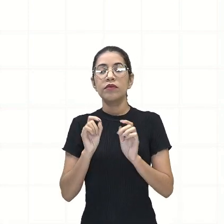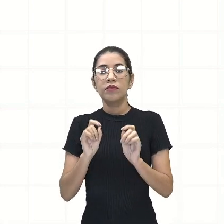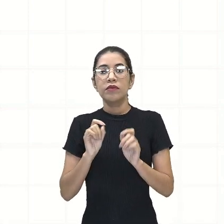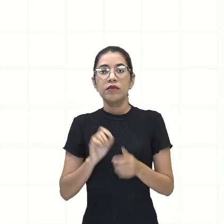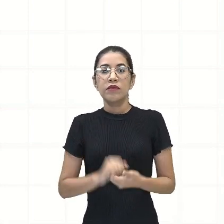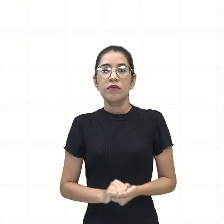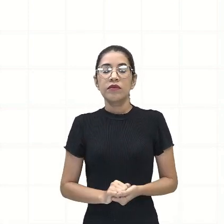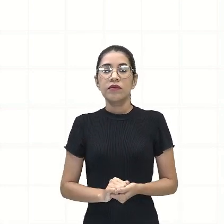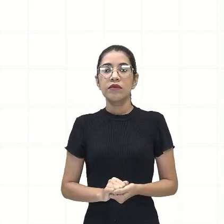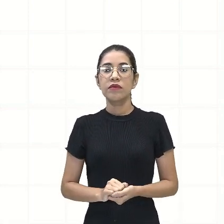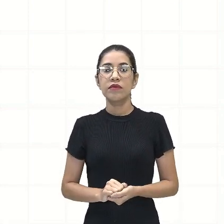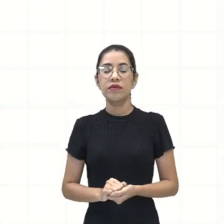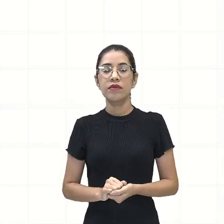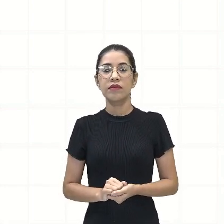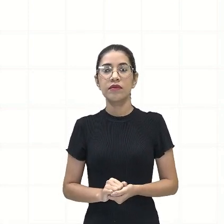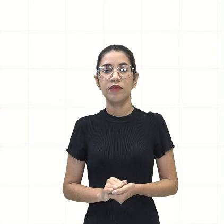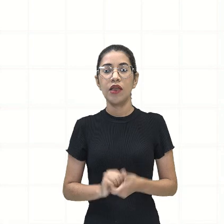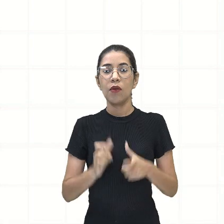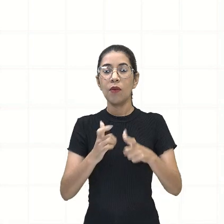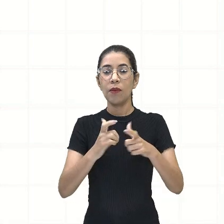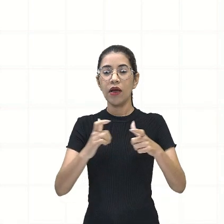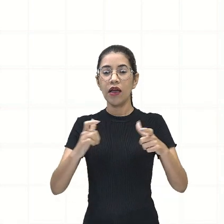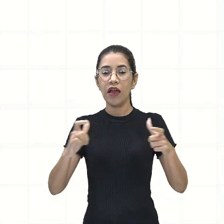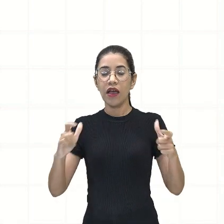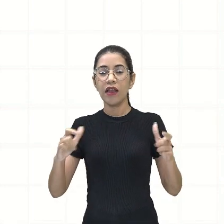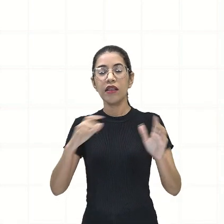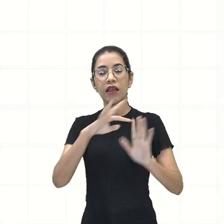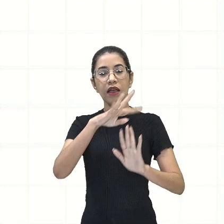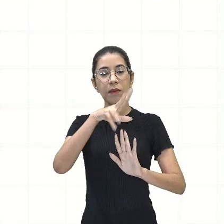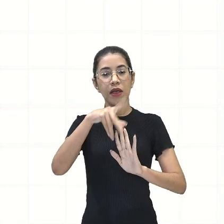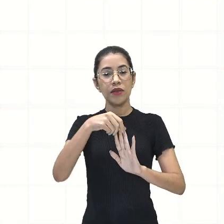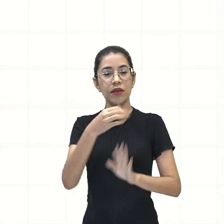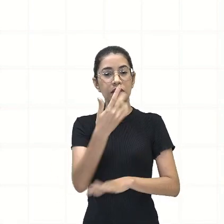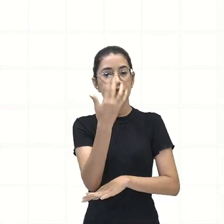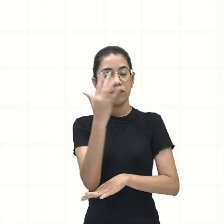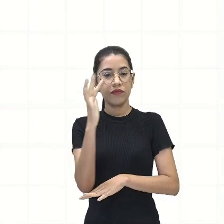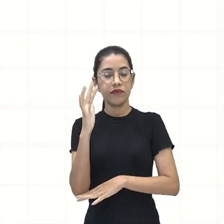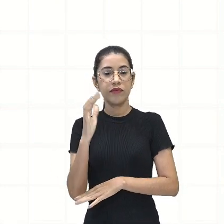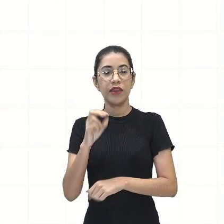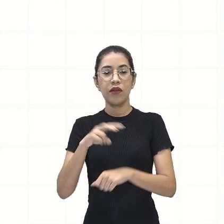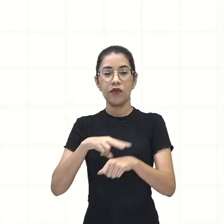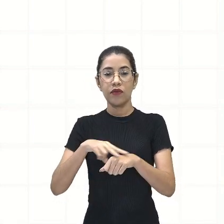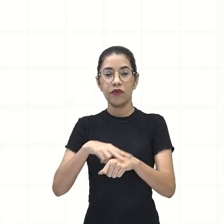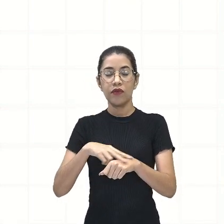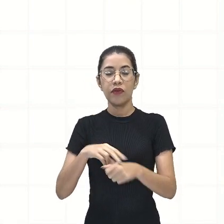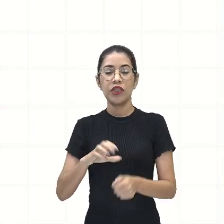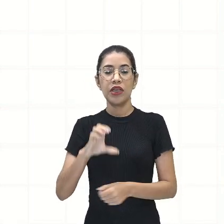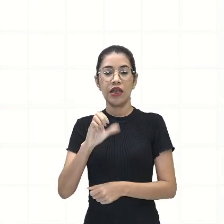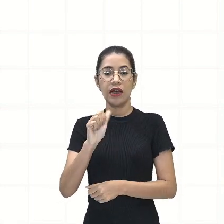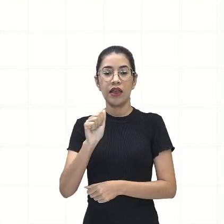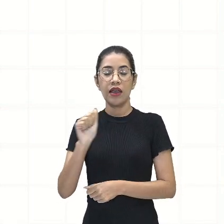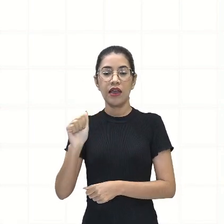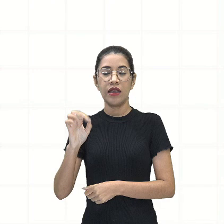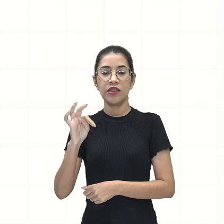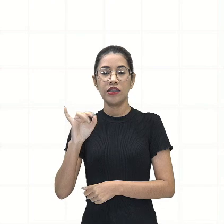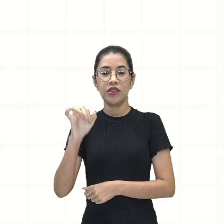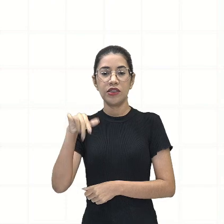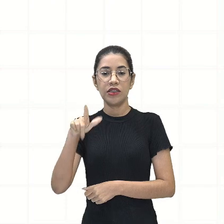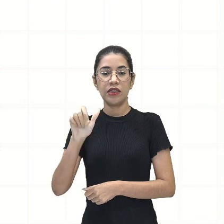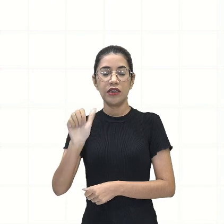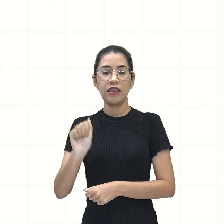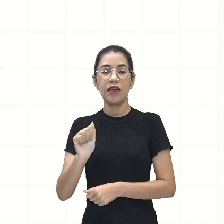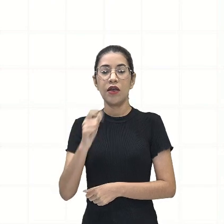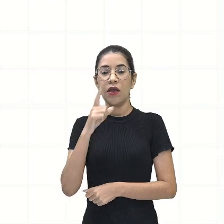a extensão da vegetação da Amazônia na cor verde, a caatinga, que está aí numa cor